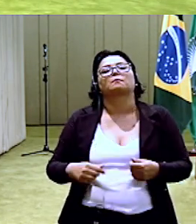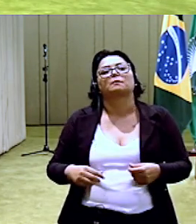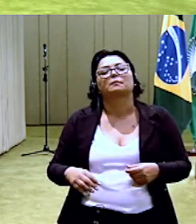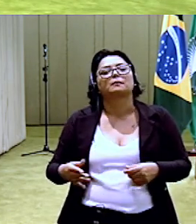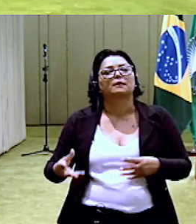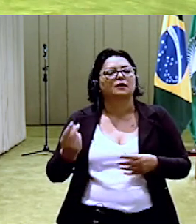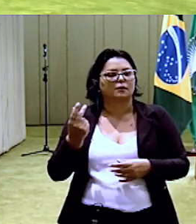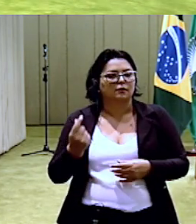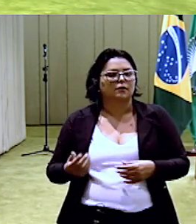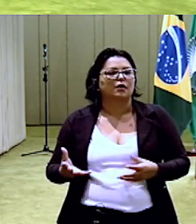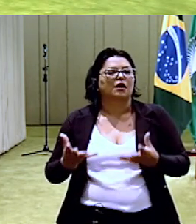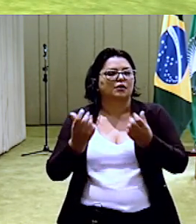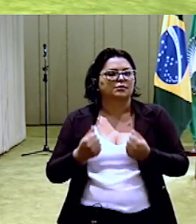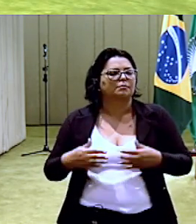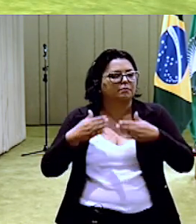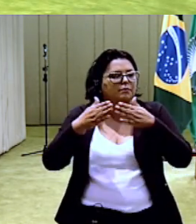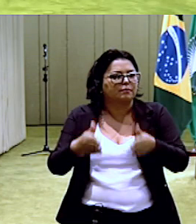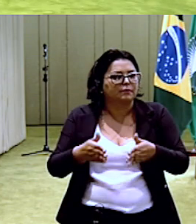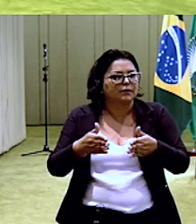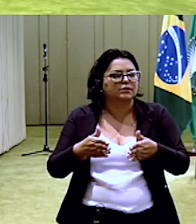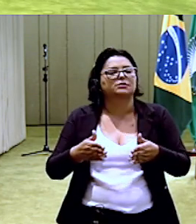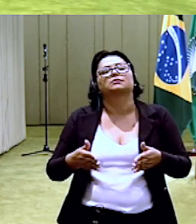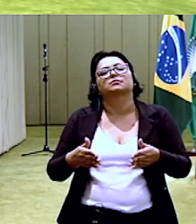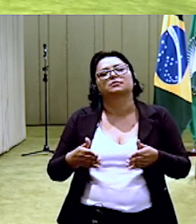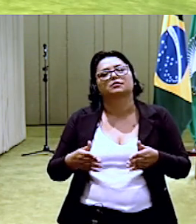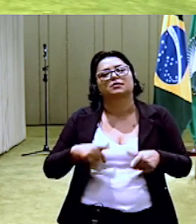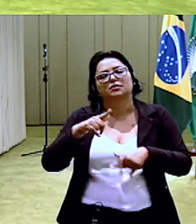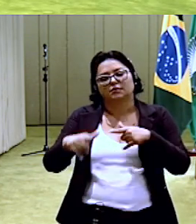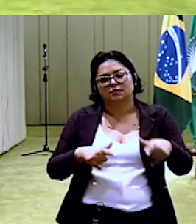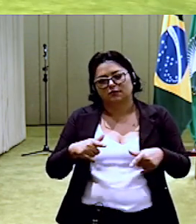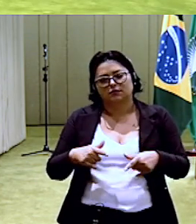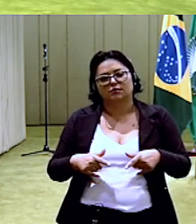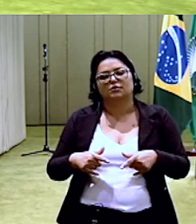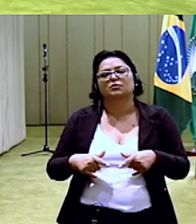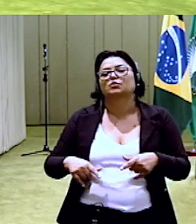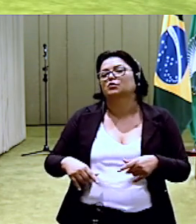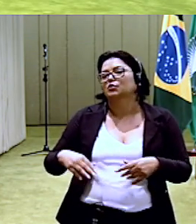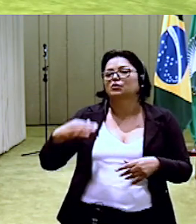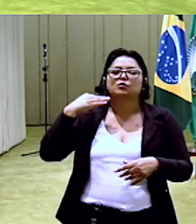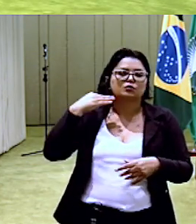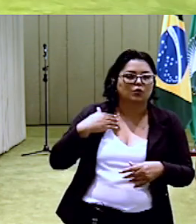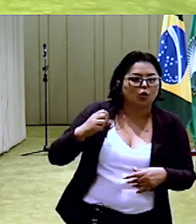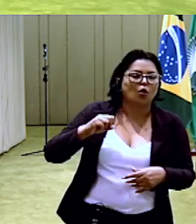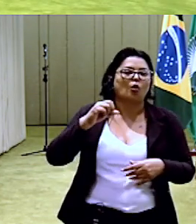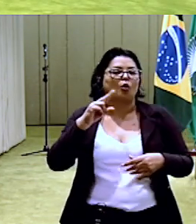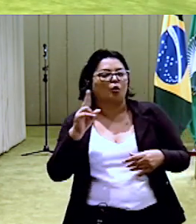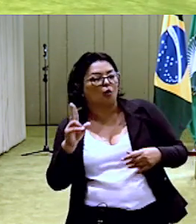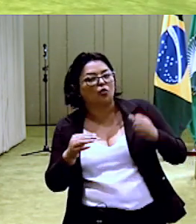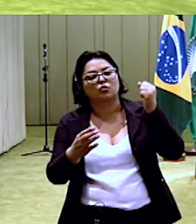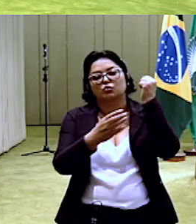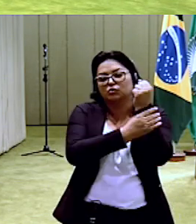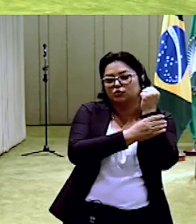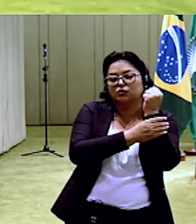dessas instituições ou tomar a participação nesse tipo de instituições, seja em instituições financeiras ou de seguros